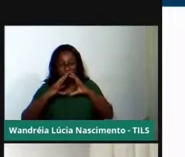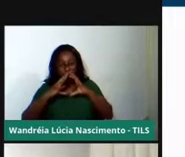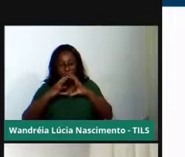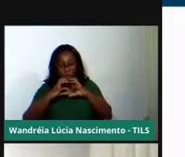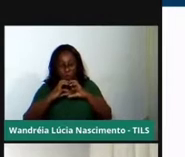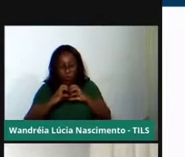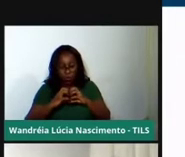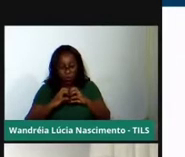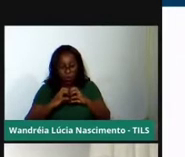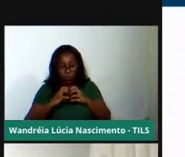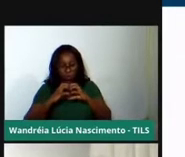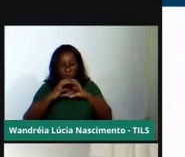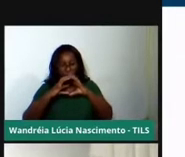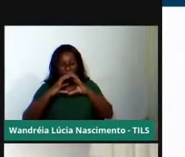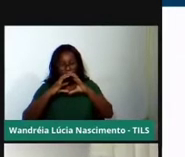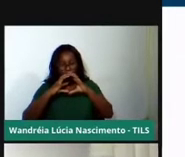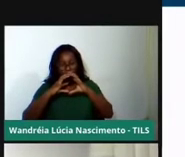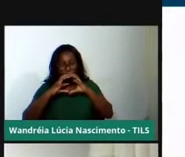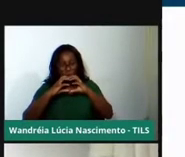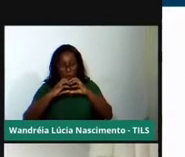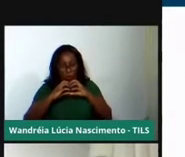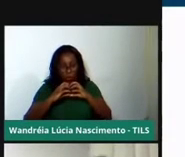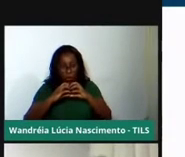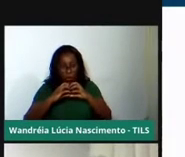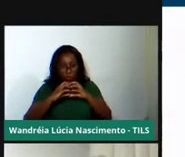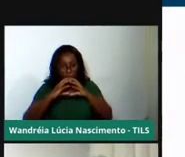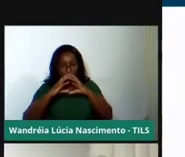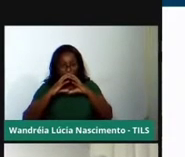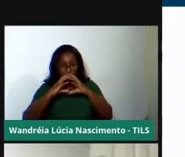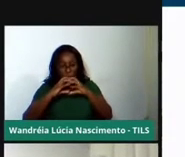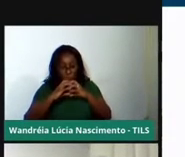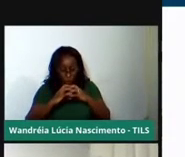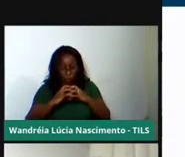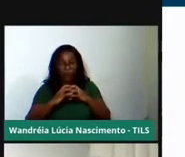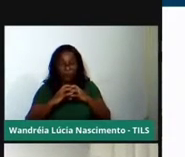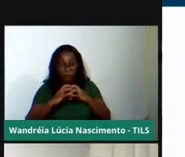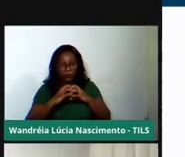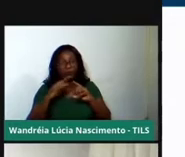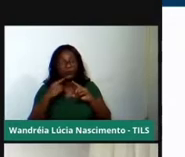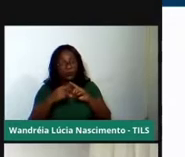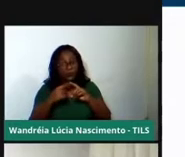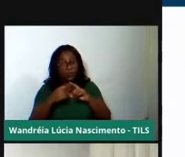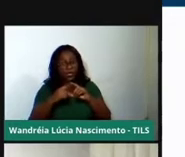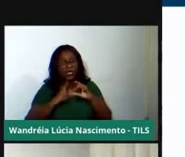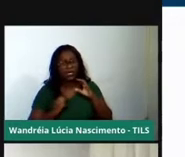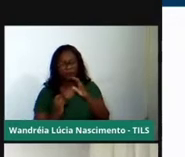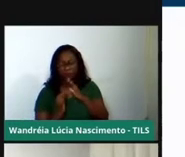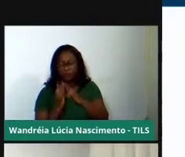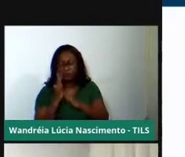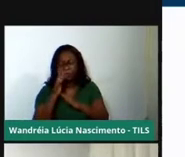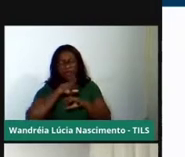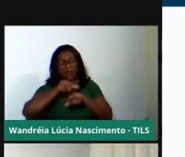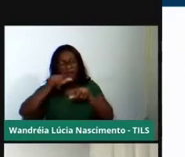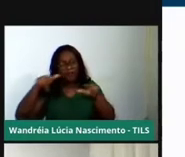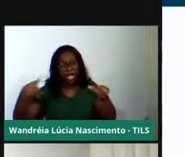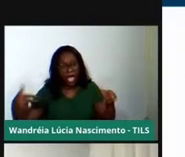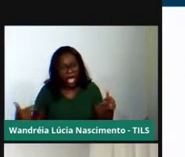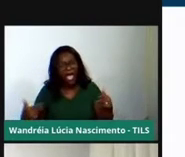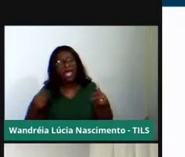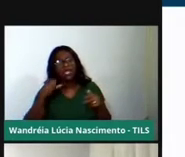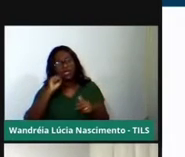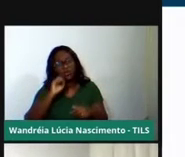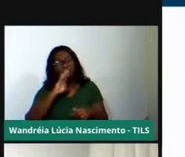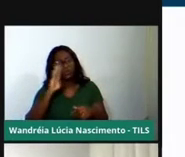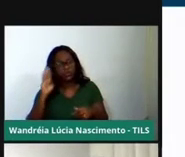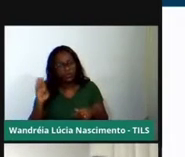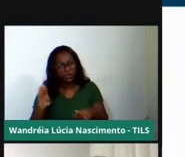a constrição do vaso, então a redução do seu calibre, e é graças à liberação de uma série de substâncias vasodilatadoras, como é o caso